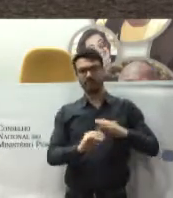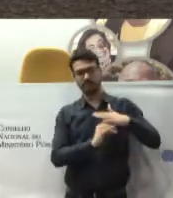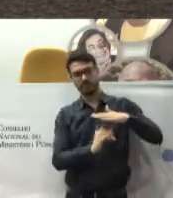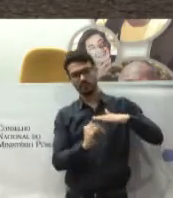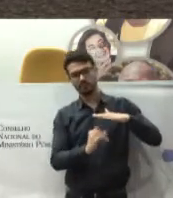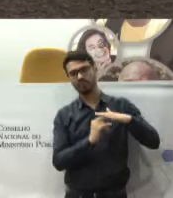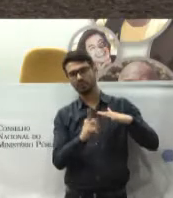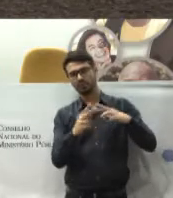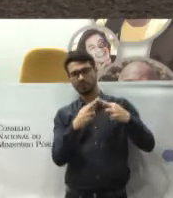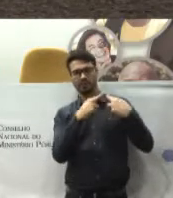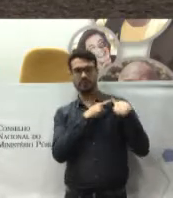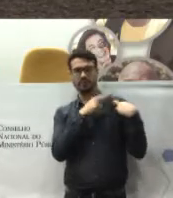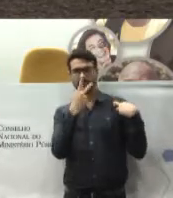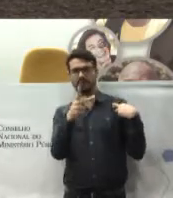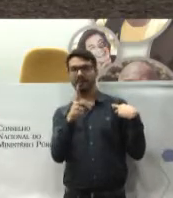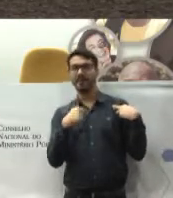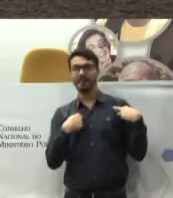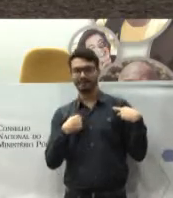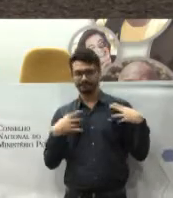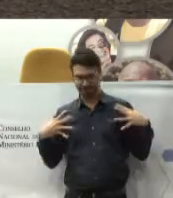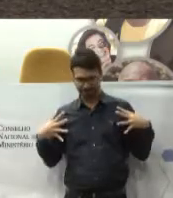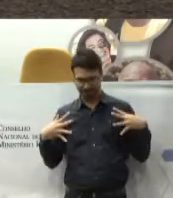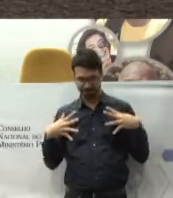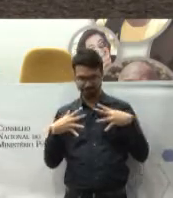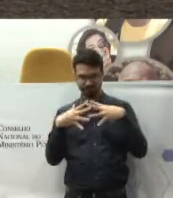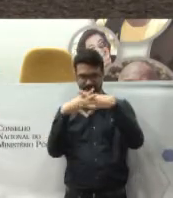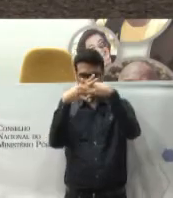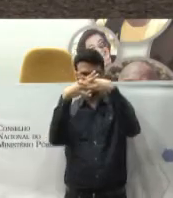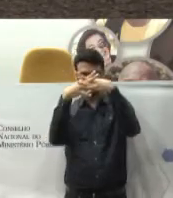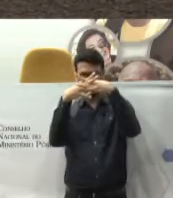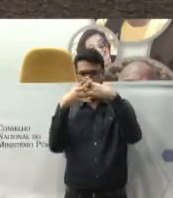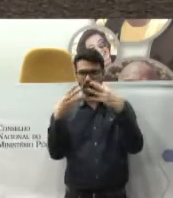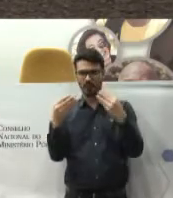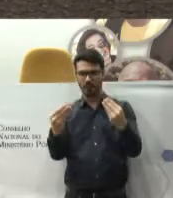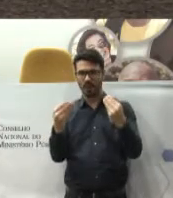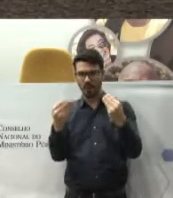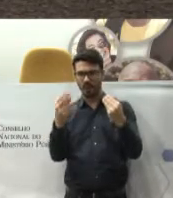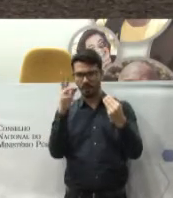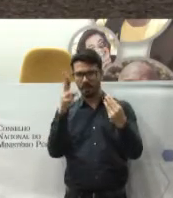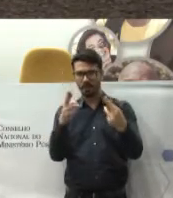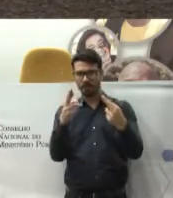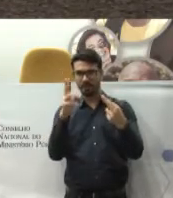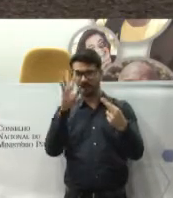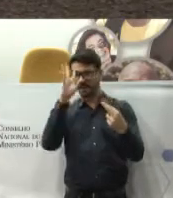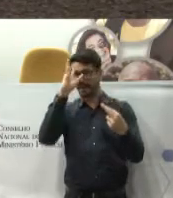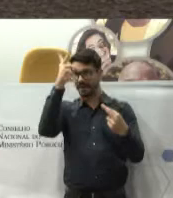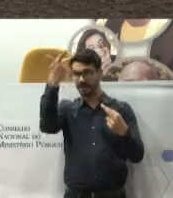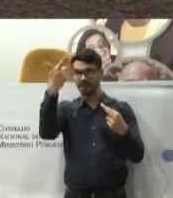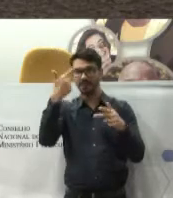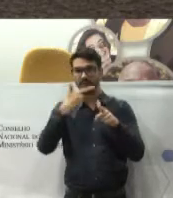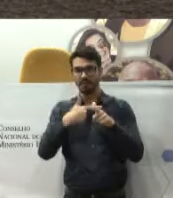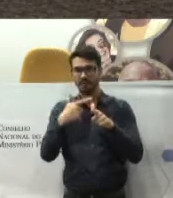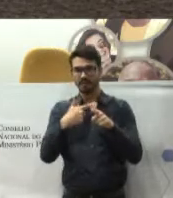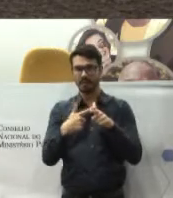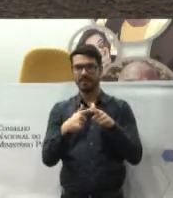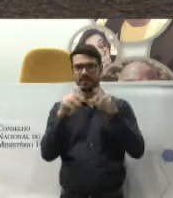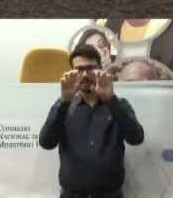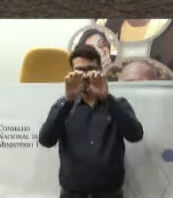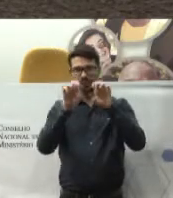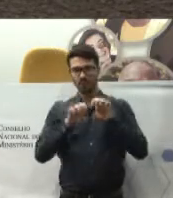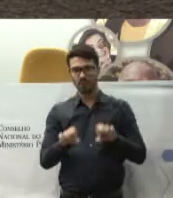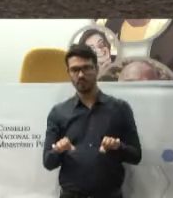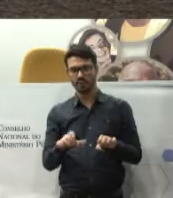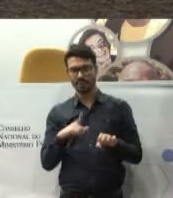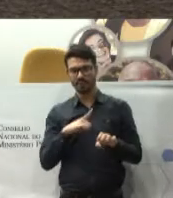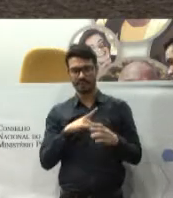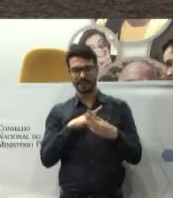instituição. E aí nós chegamos à encruzilhada. Como é que nós resolvemos um litígio estrutural? Basicamente, nós